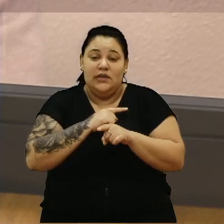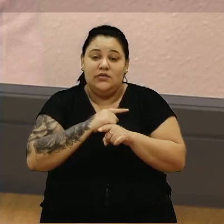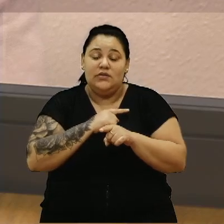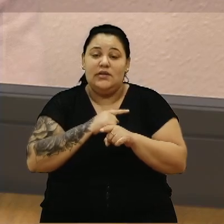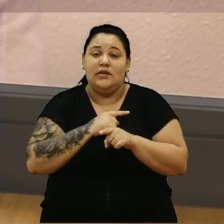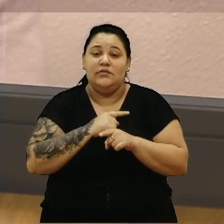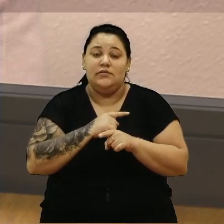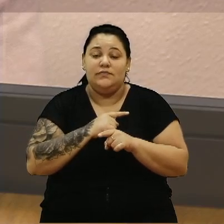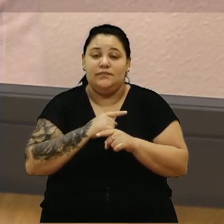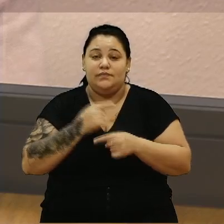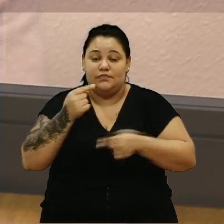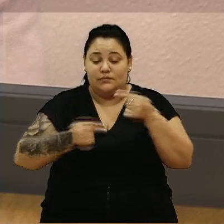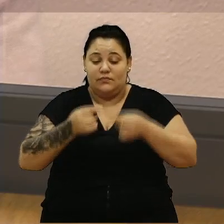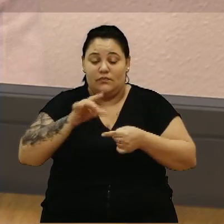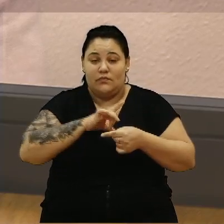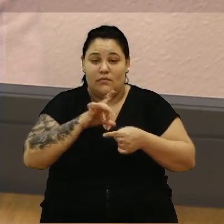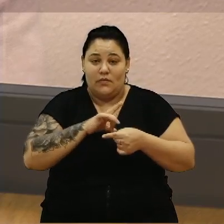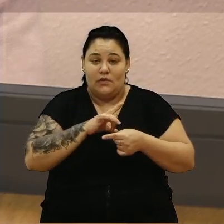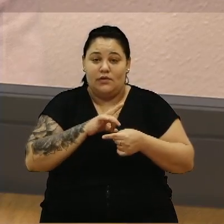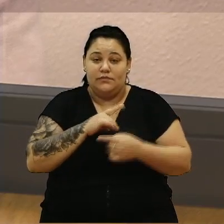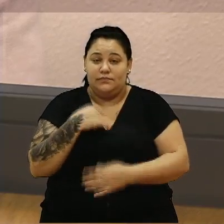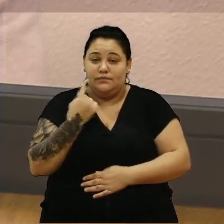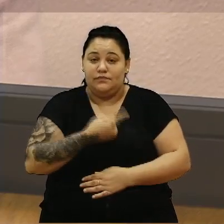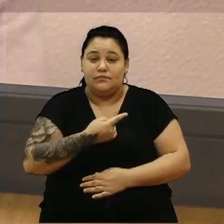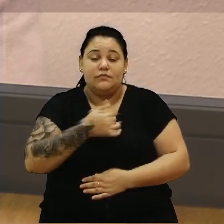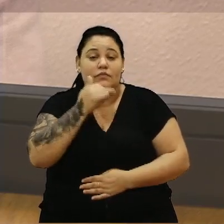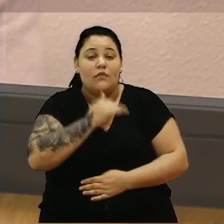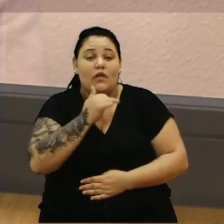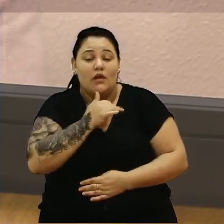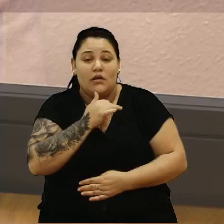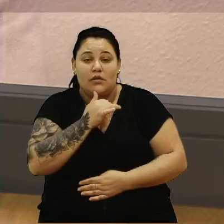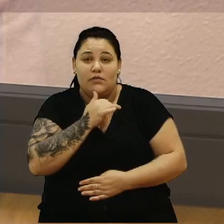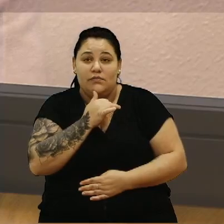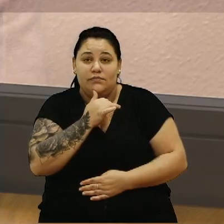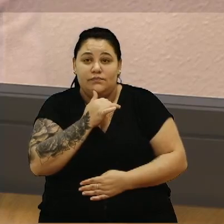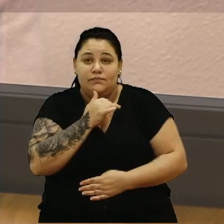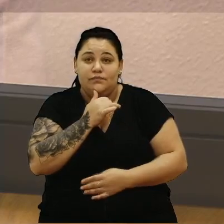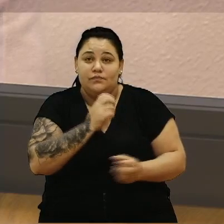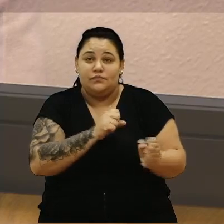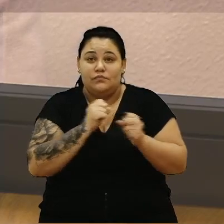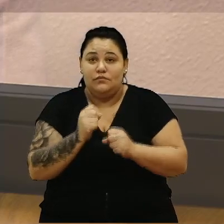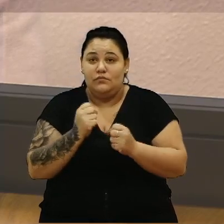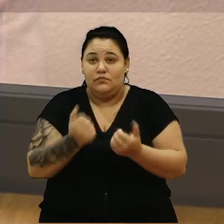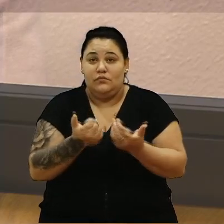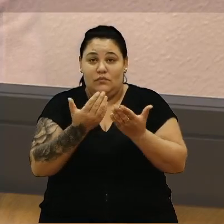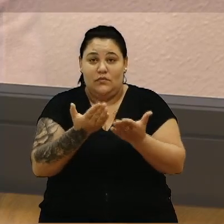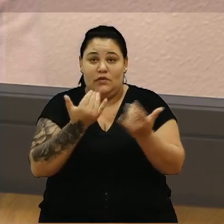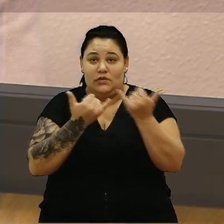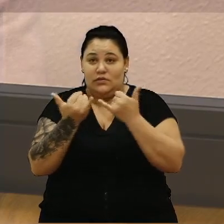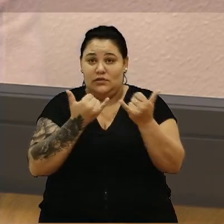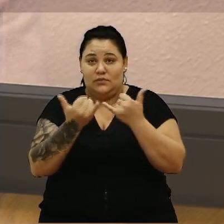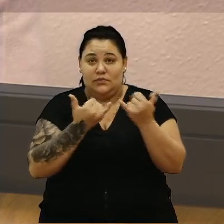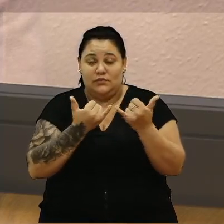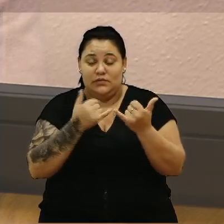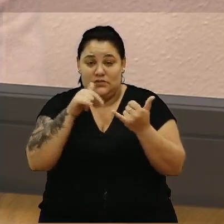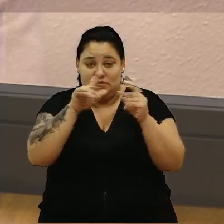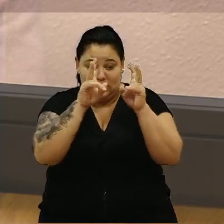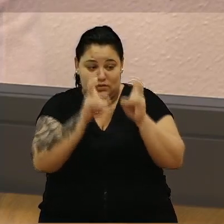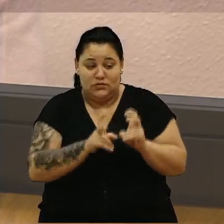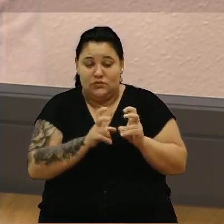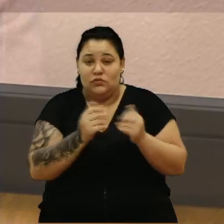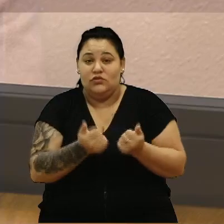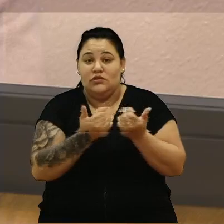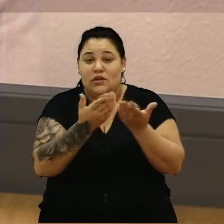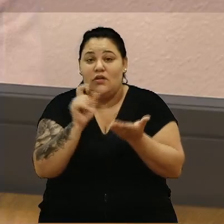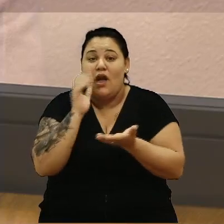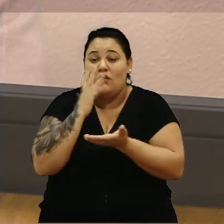teve entre nós, mulheres, para que a gente possa dar um exemplo enquanto Câmara, que esses assuntos não só a gente traz aqui do que acontece na sociedade,